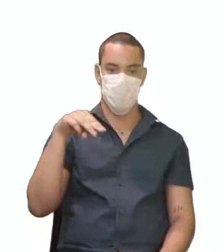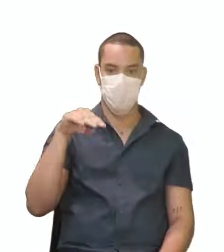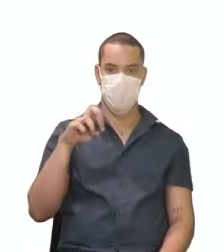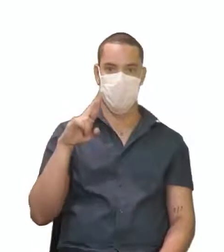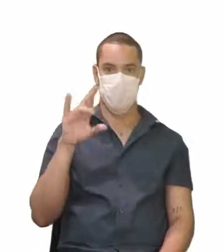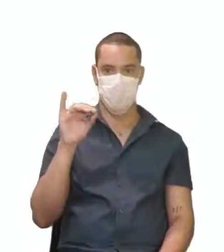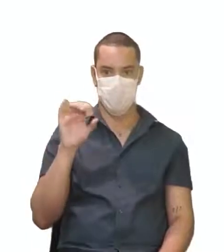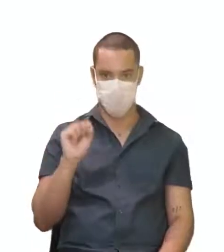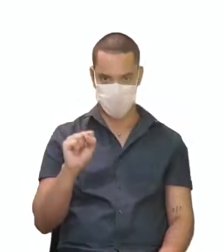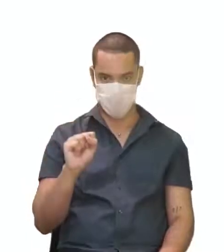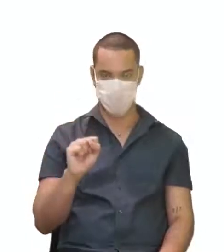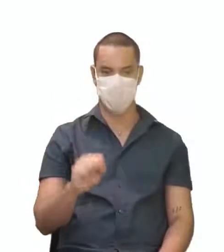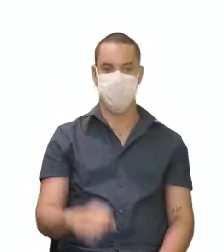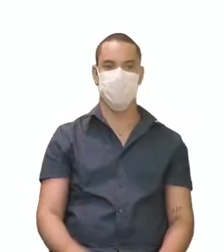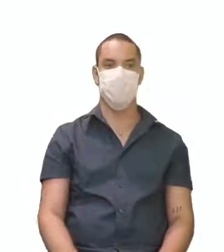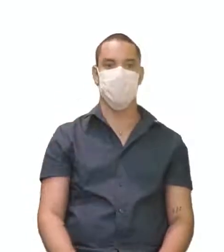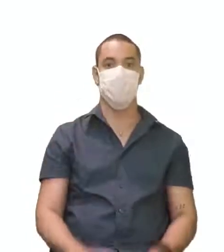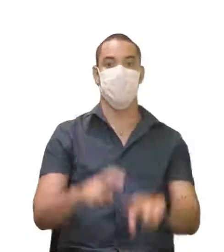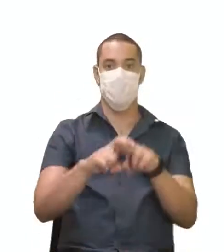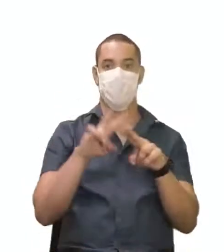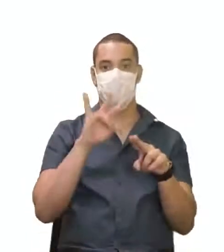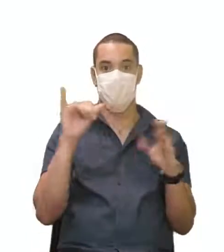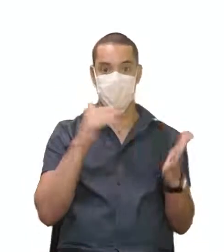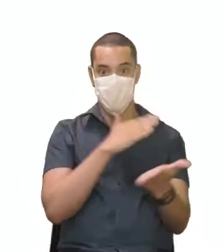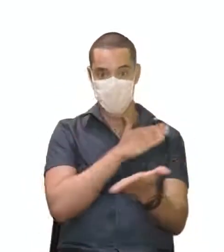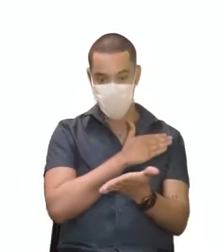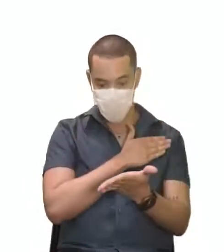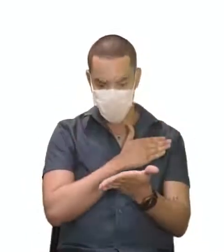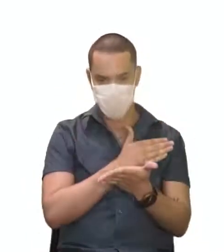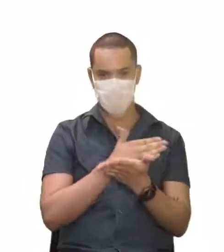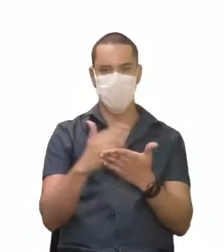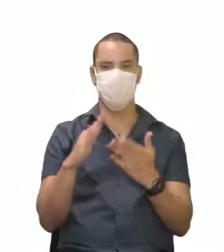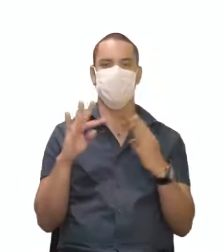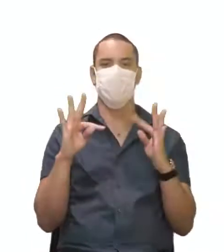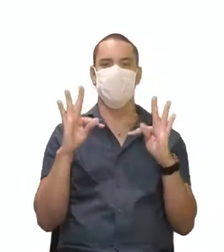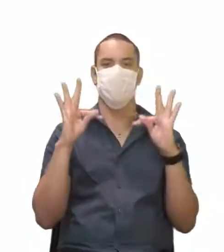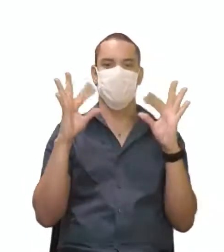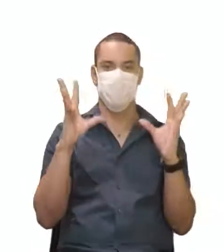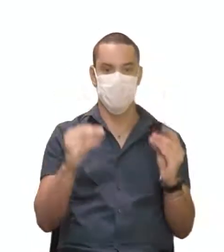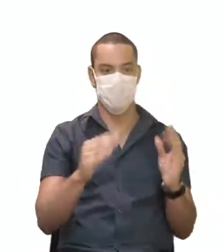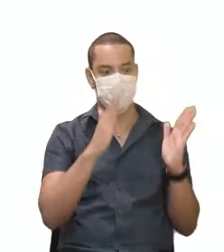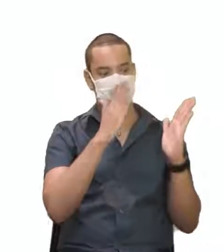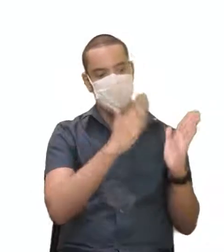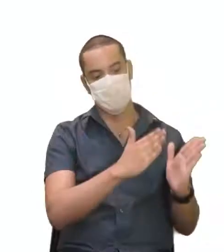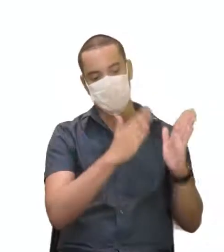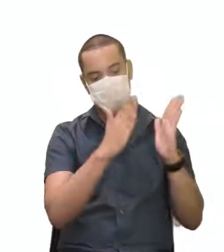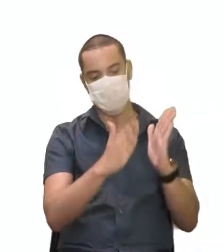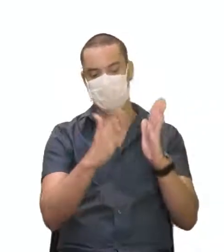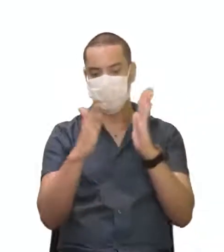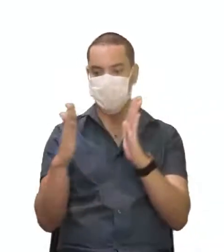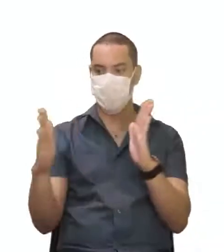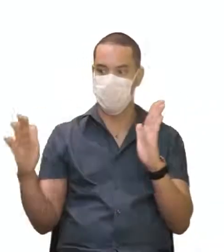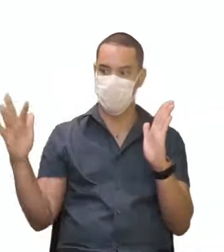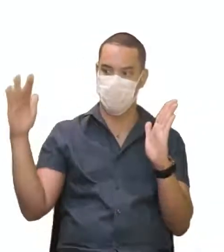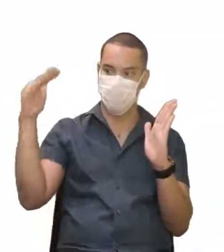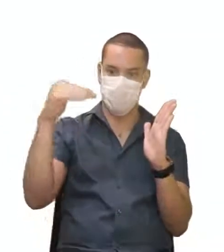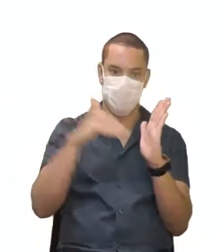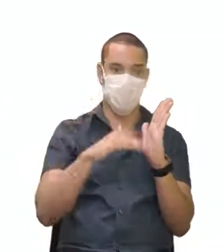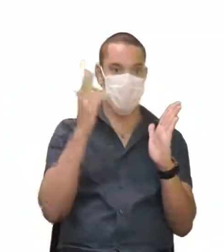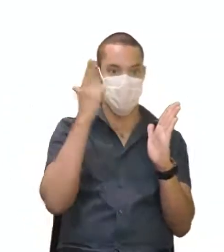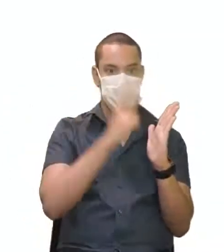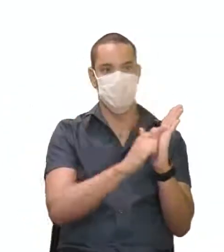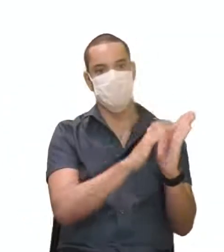cromômeros, tá bom? Então, vai começar todo esse processo de diferenciação da cromatina para a formação